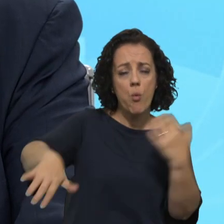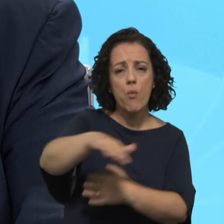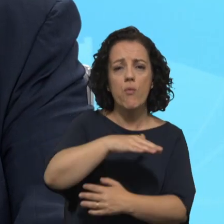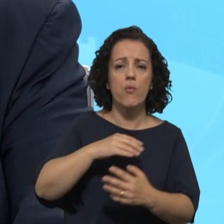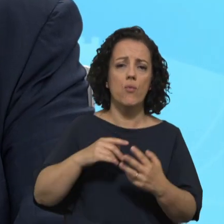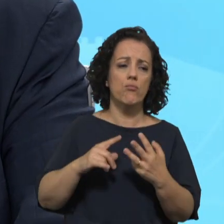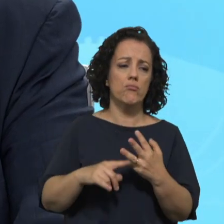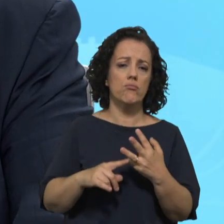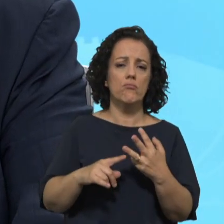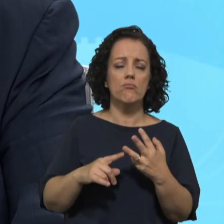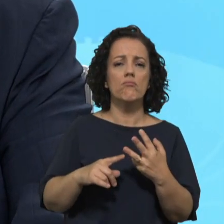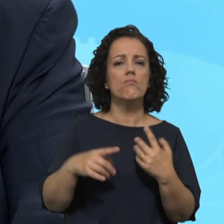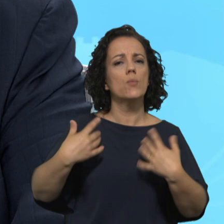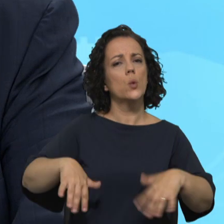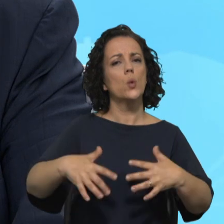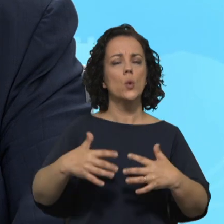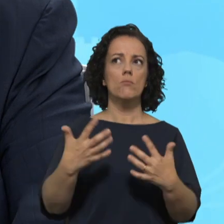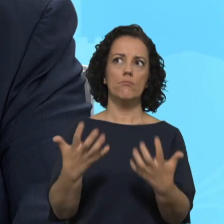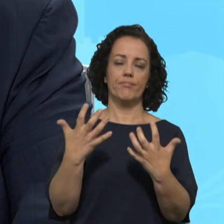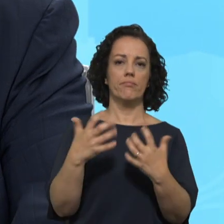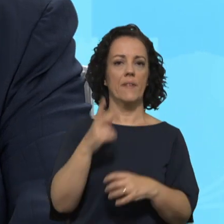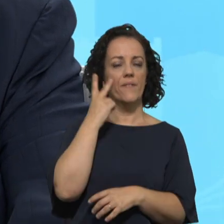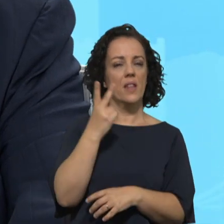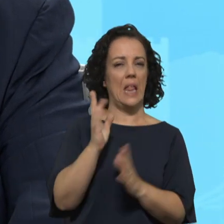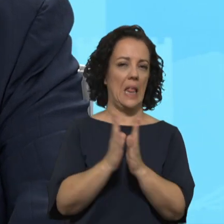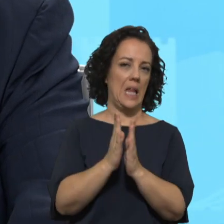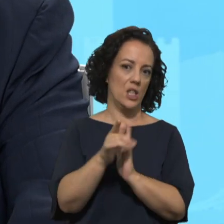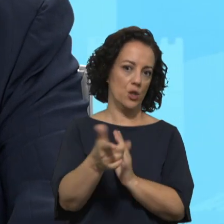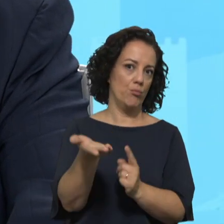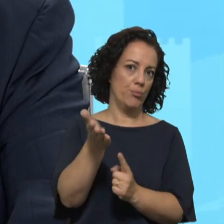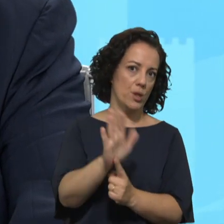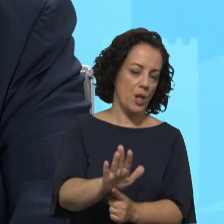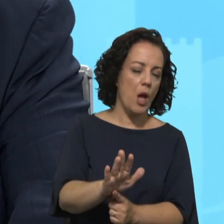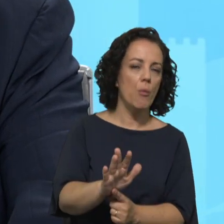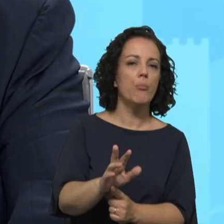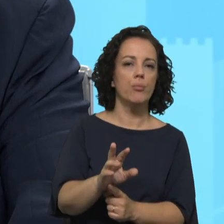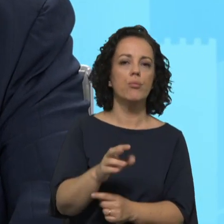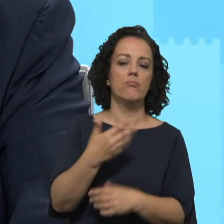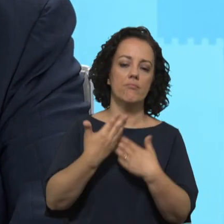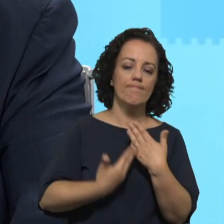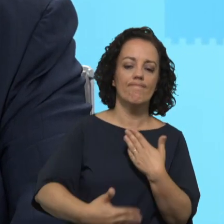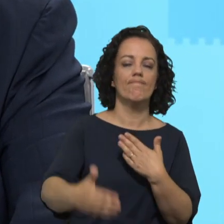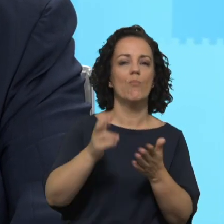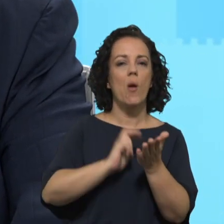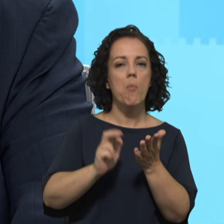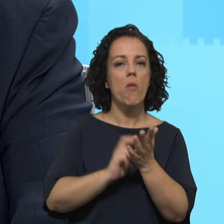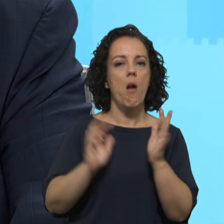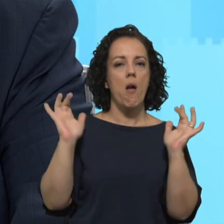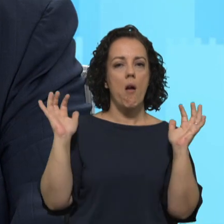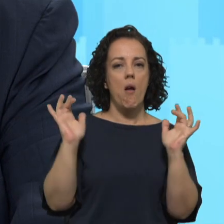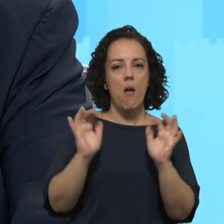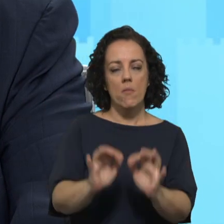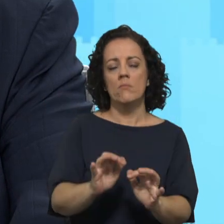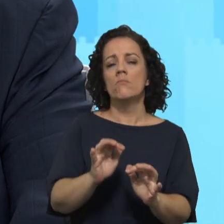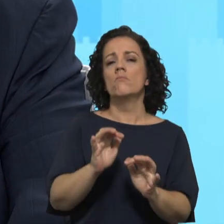daquilo que são os grandes momentos da vida da Igreja, como esta caminhada sinodal que estamos agora a percorrer, etc.